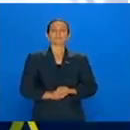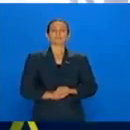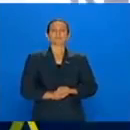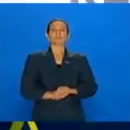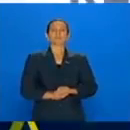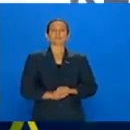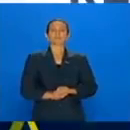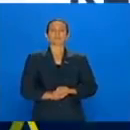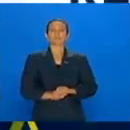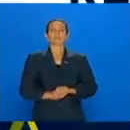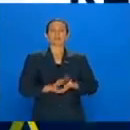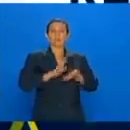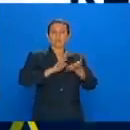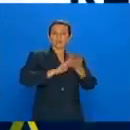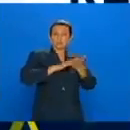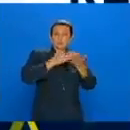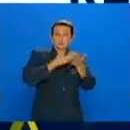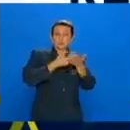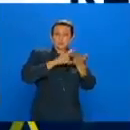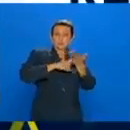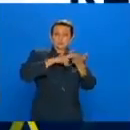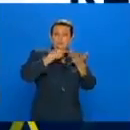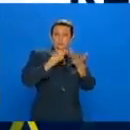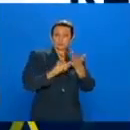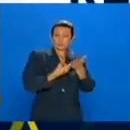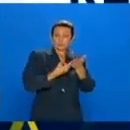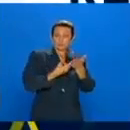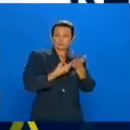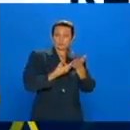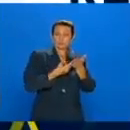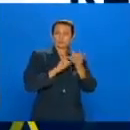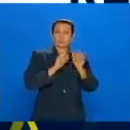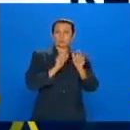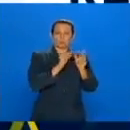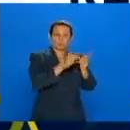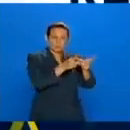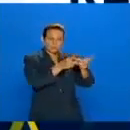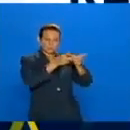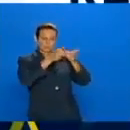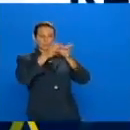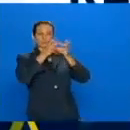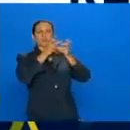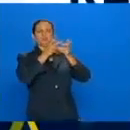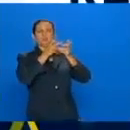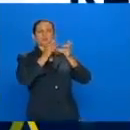a tradução acarreta o recorte de uma realidade.